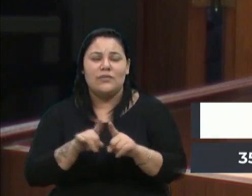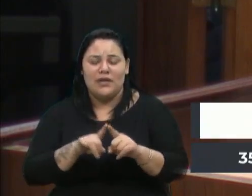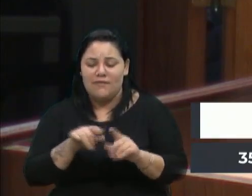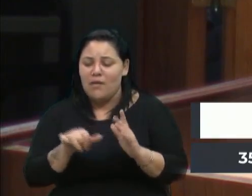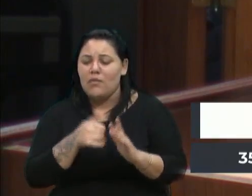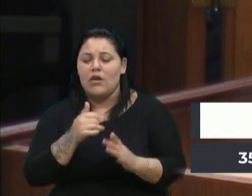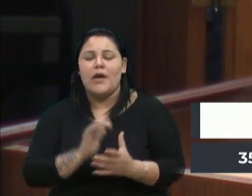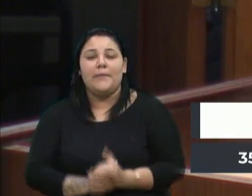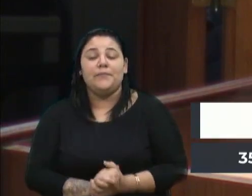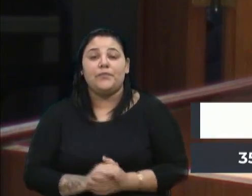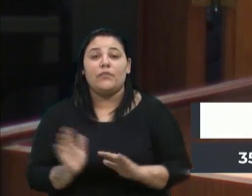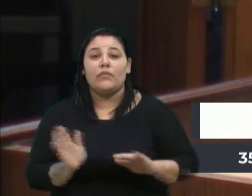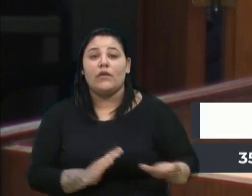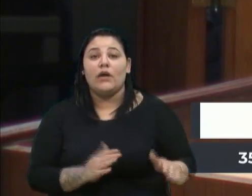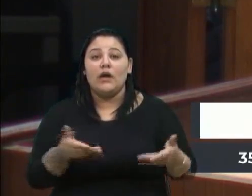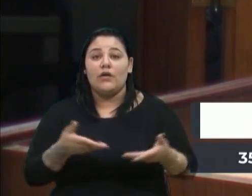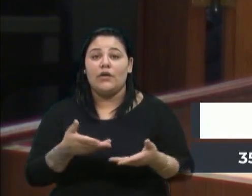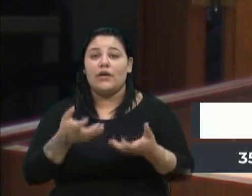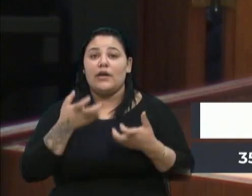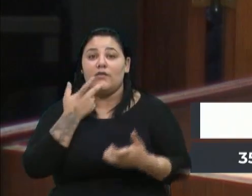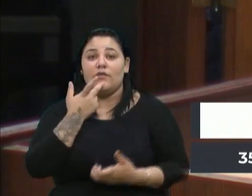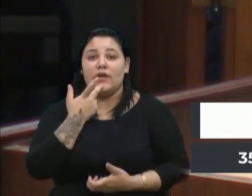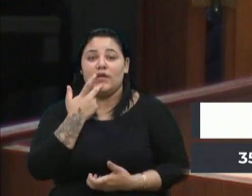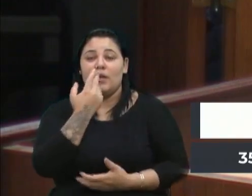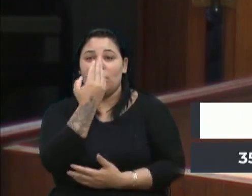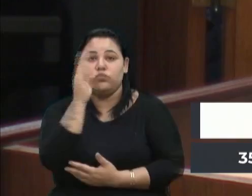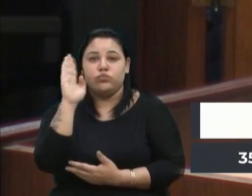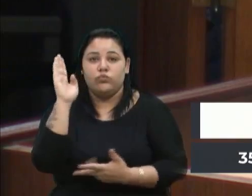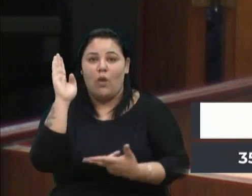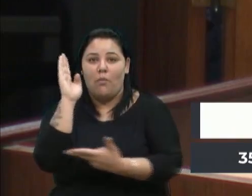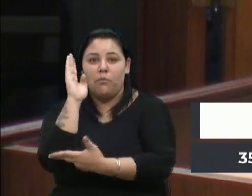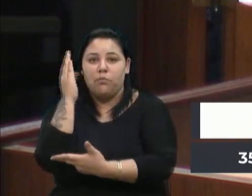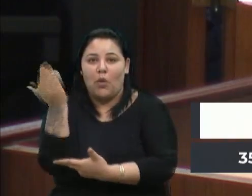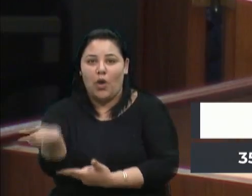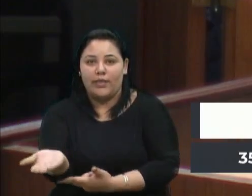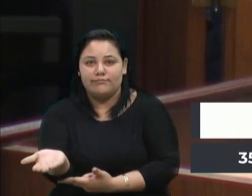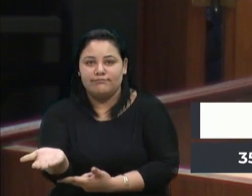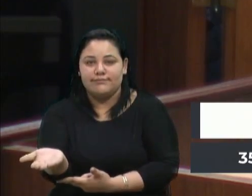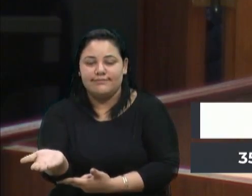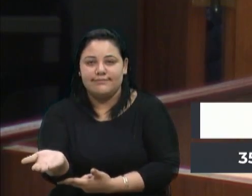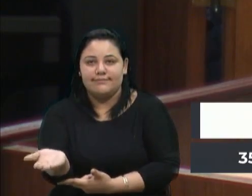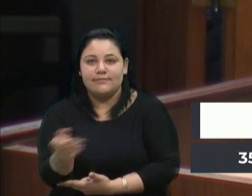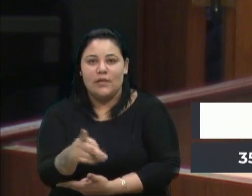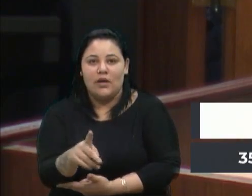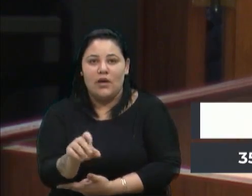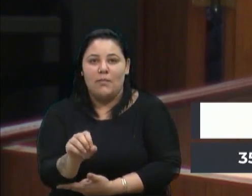da poda de árvores, que é outro problema sério que o prefeito precisa